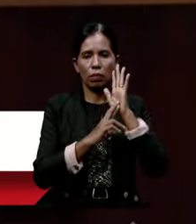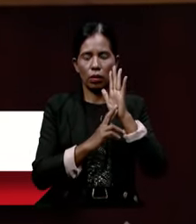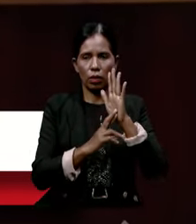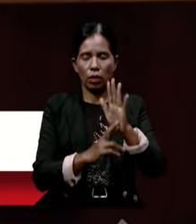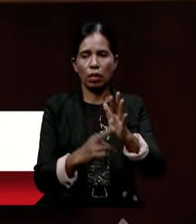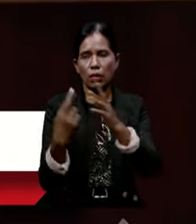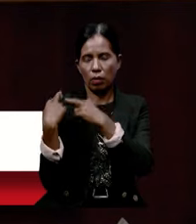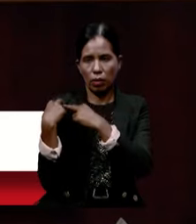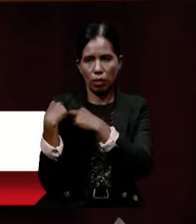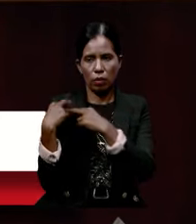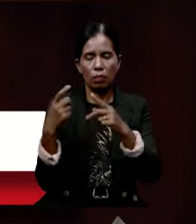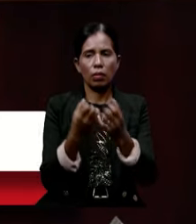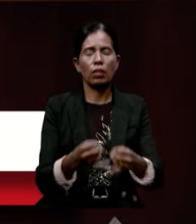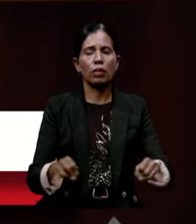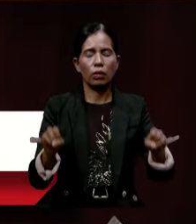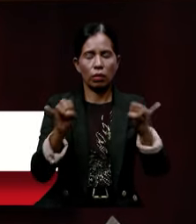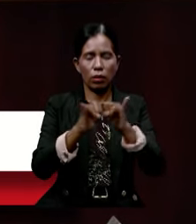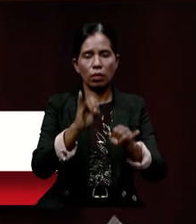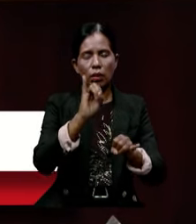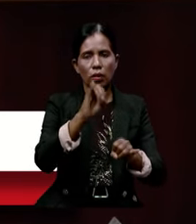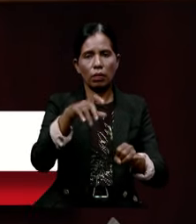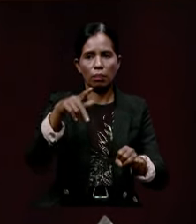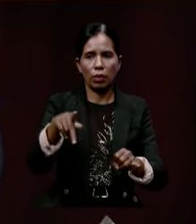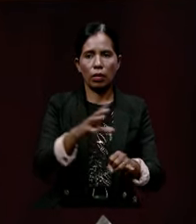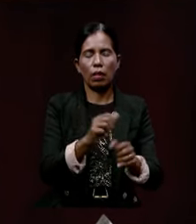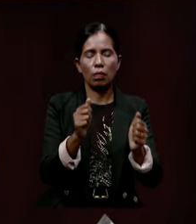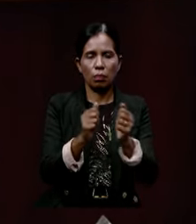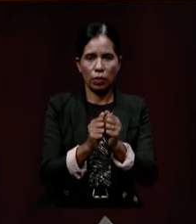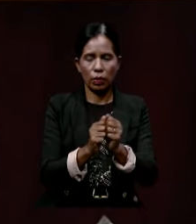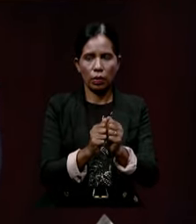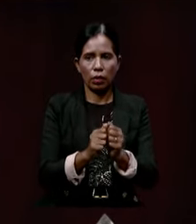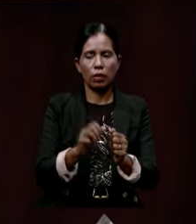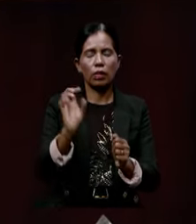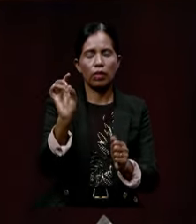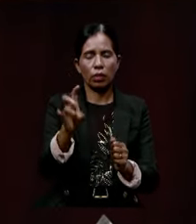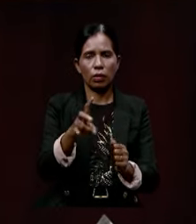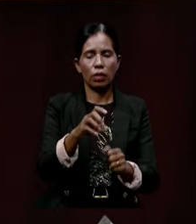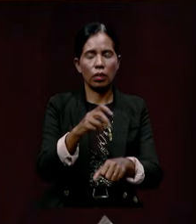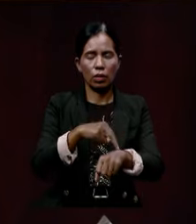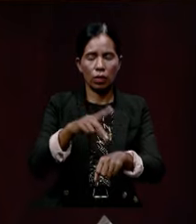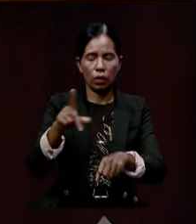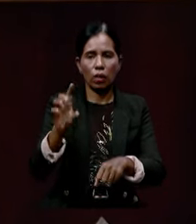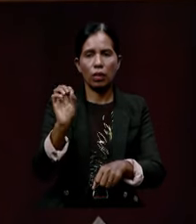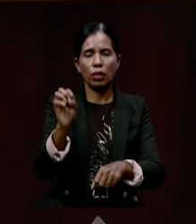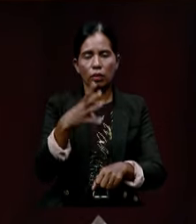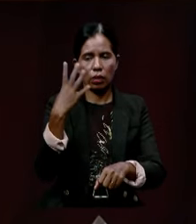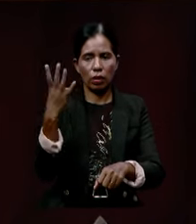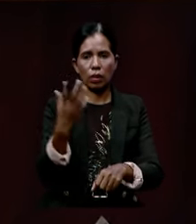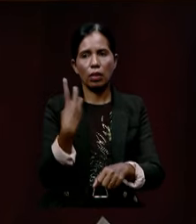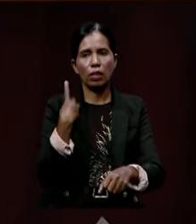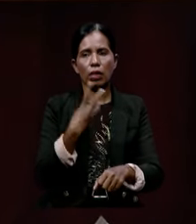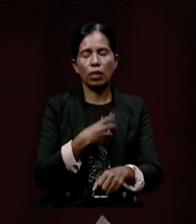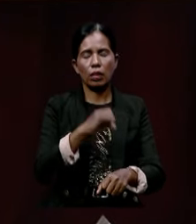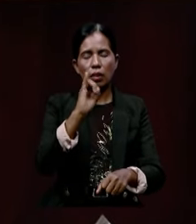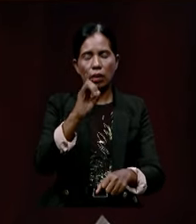baixa, instituição o Sanu Resin Nacional, Sanu Resin Hat, Netabol